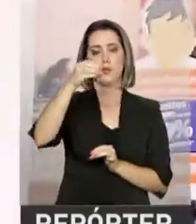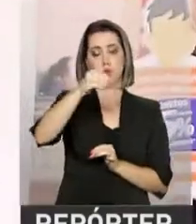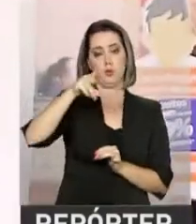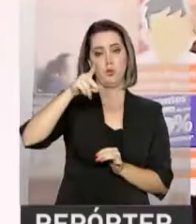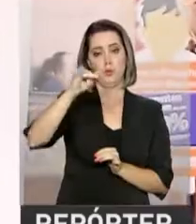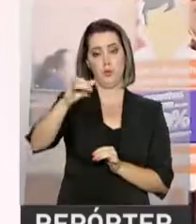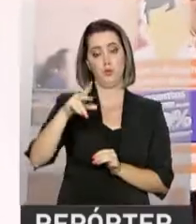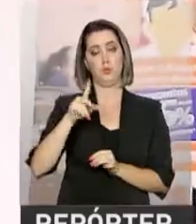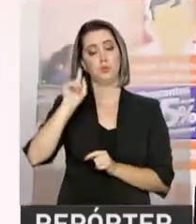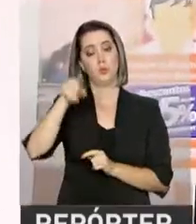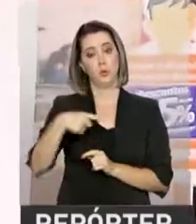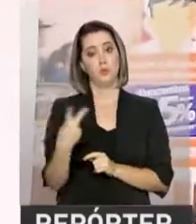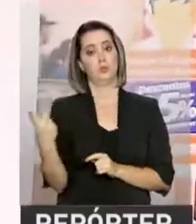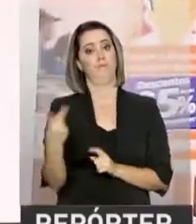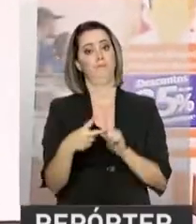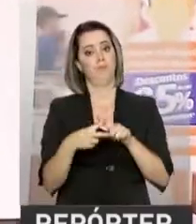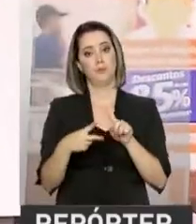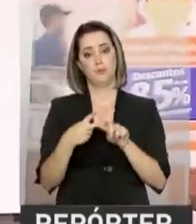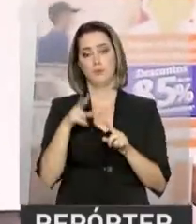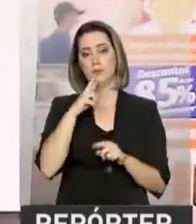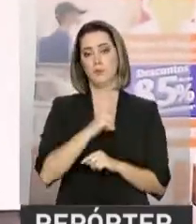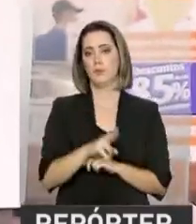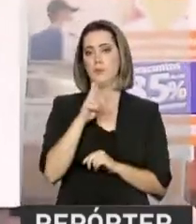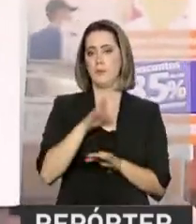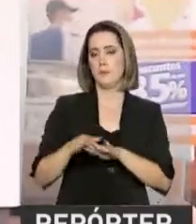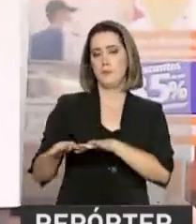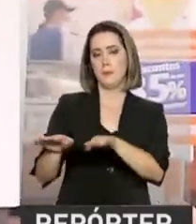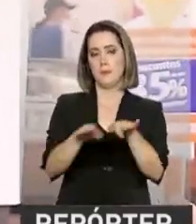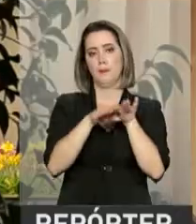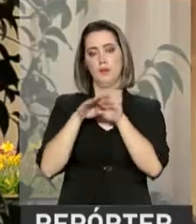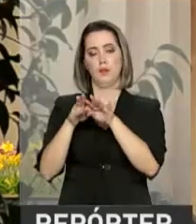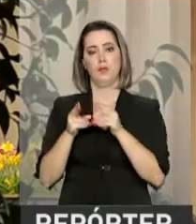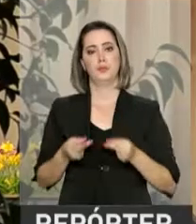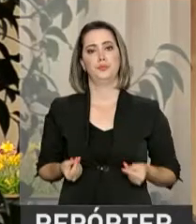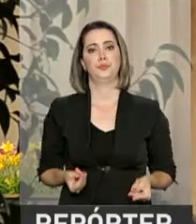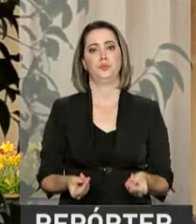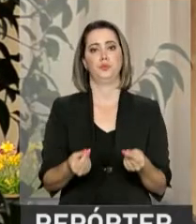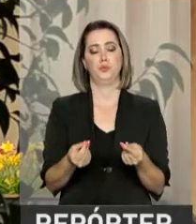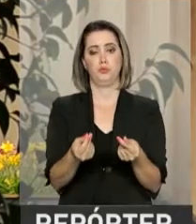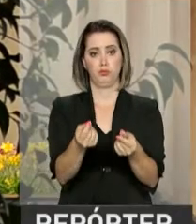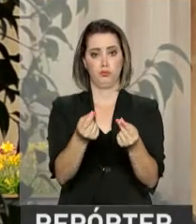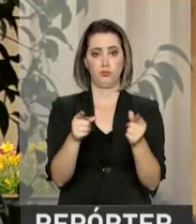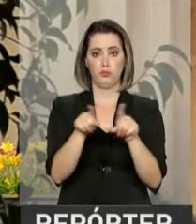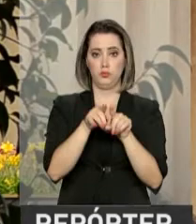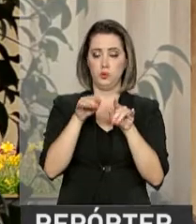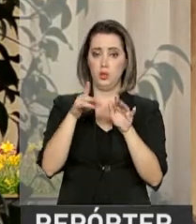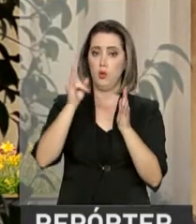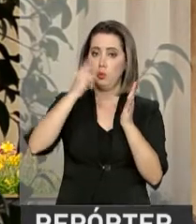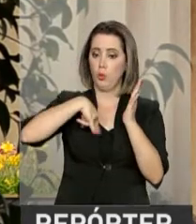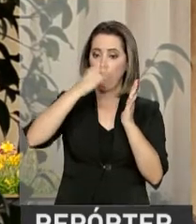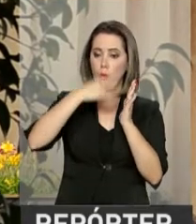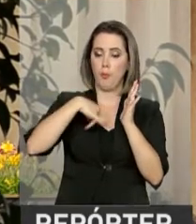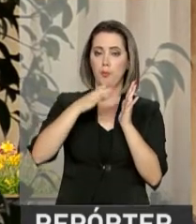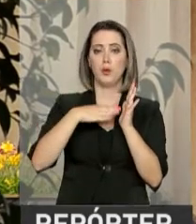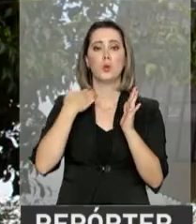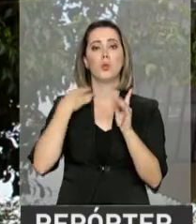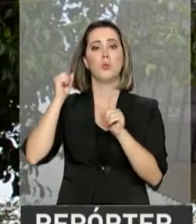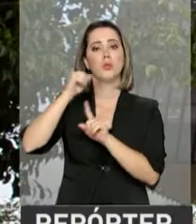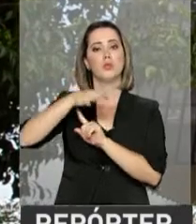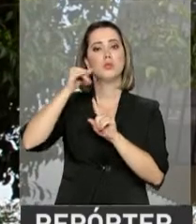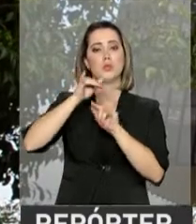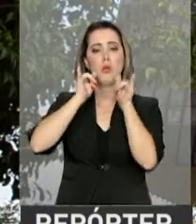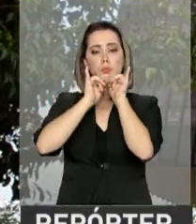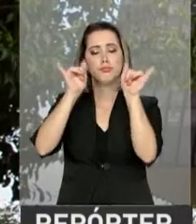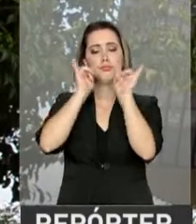são duas tendências observadas no relatório de estabilidade financeira documento divulgado a cada seis meses pelo banco central